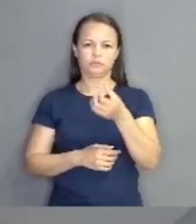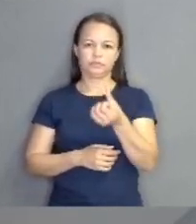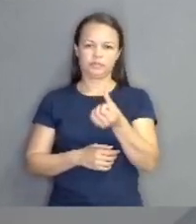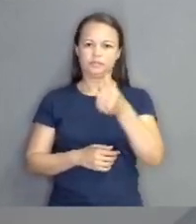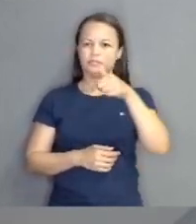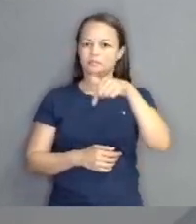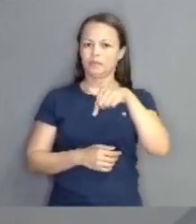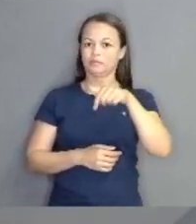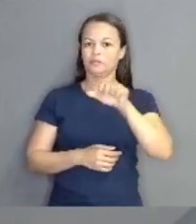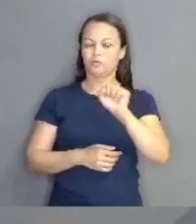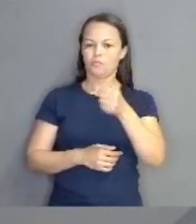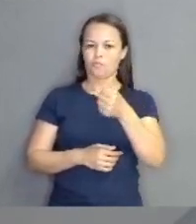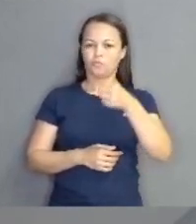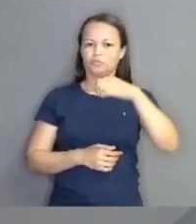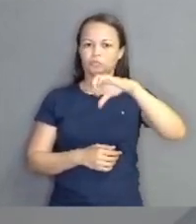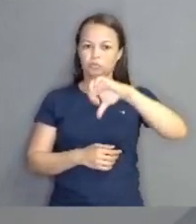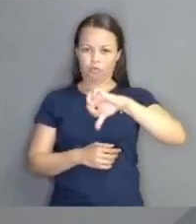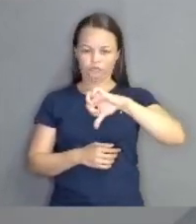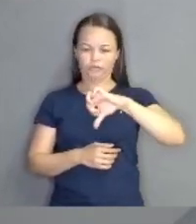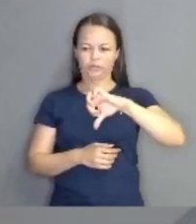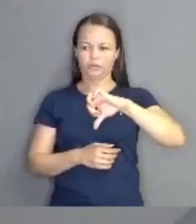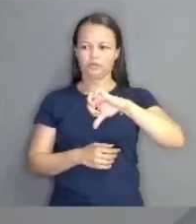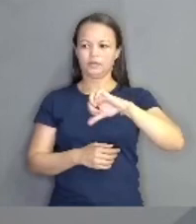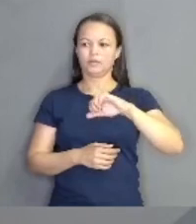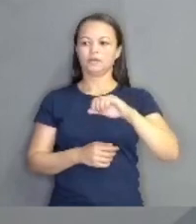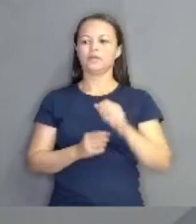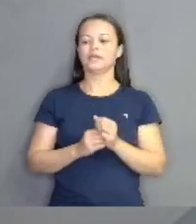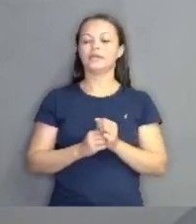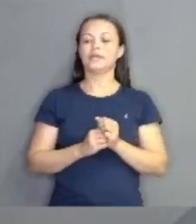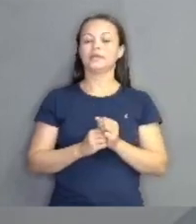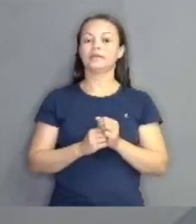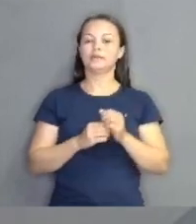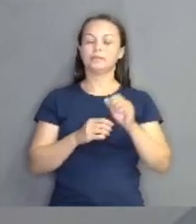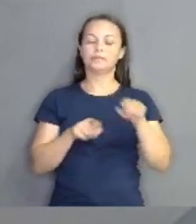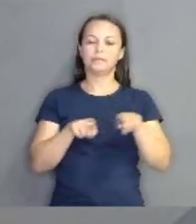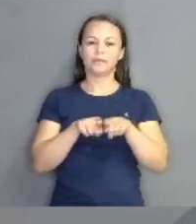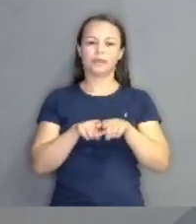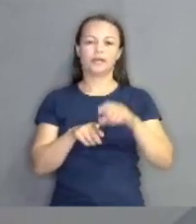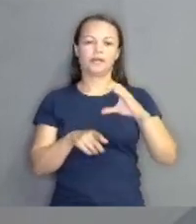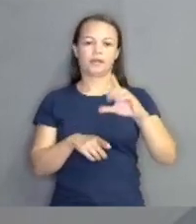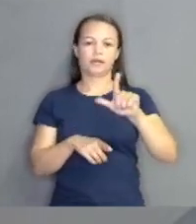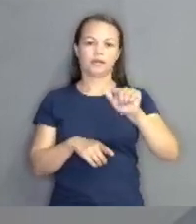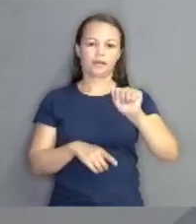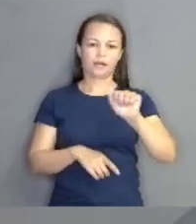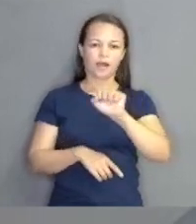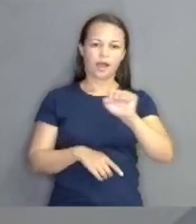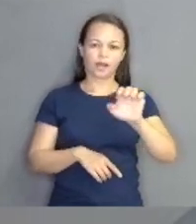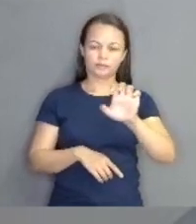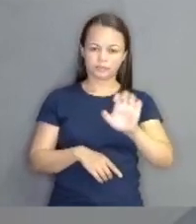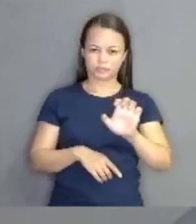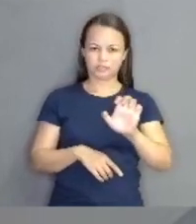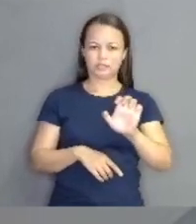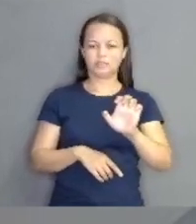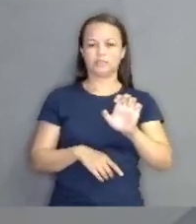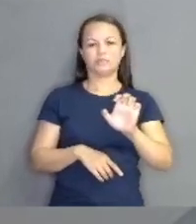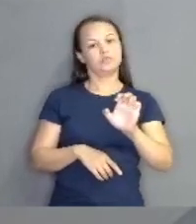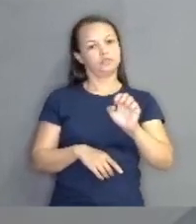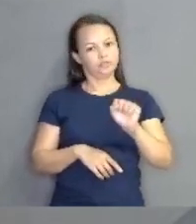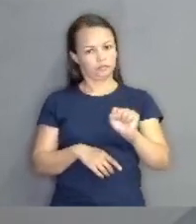6, 7, 8, 9. Classe ou